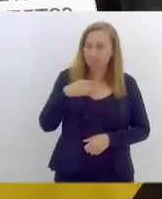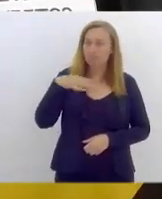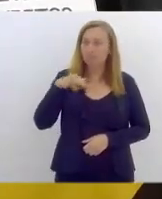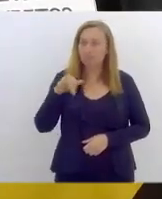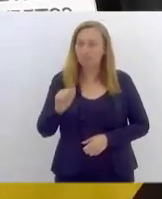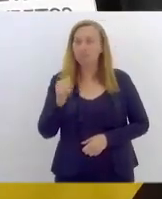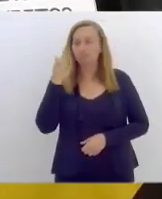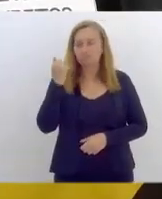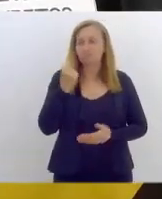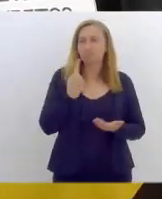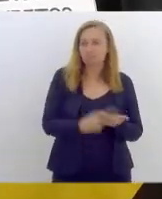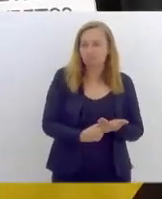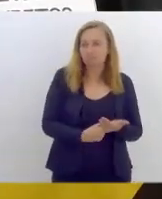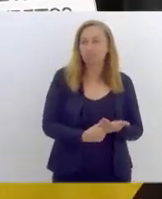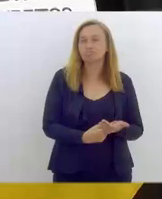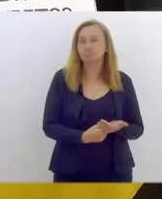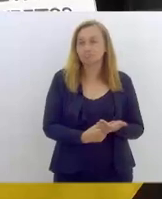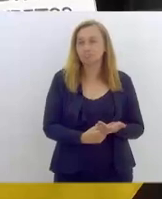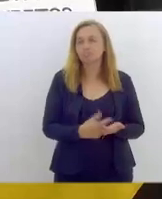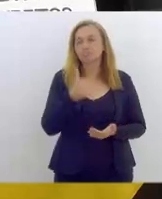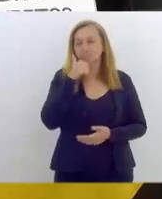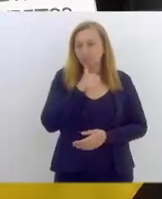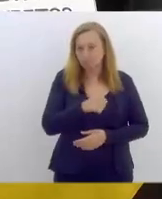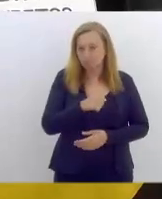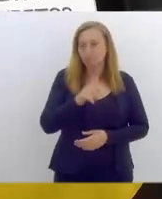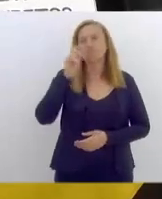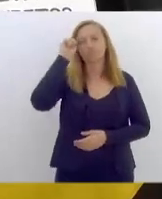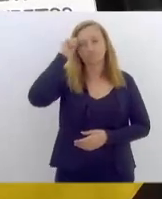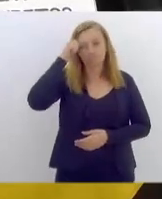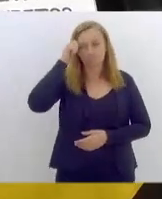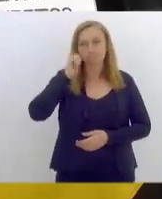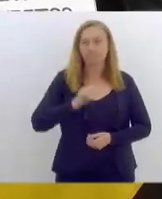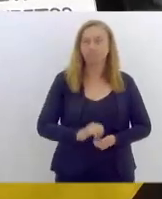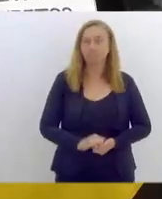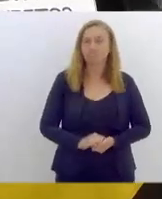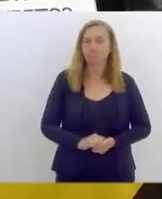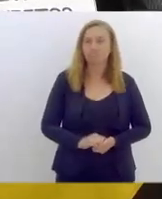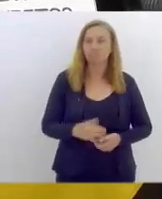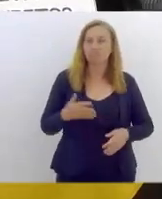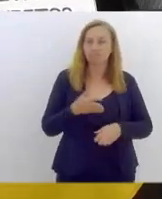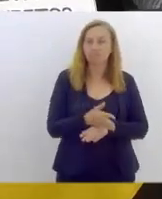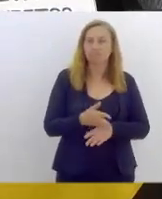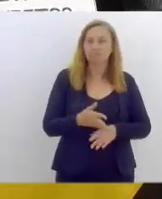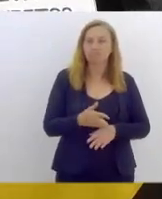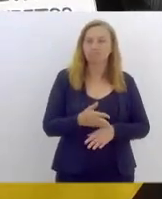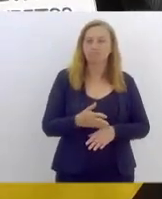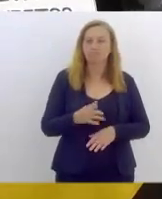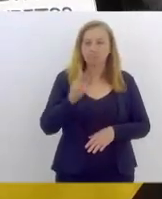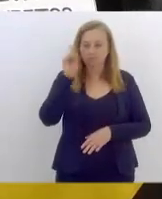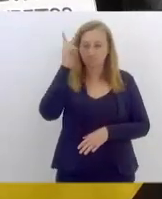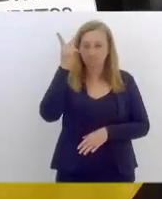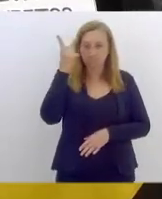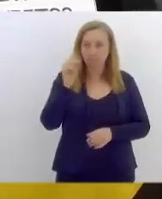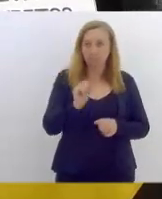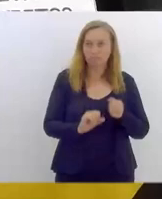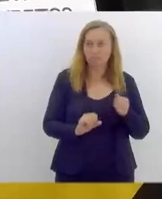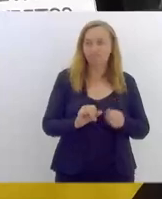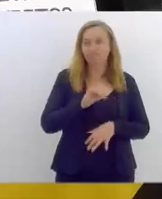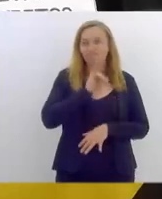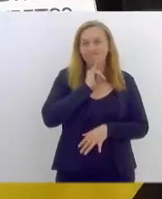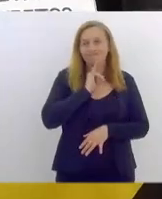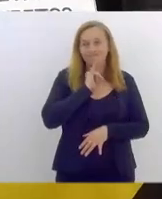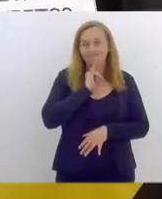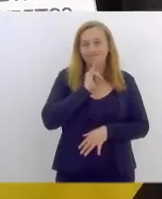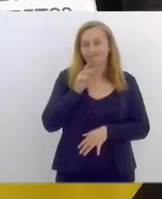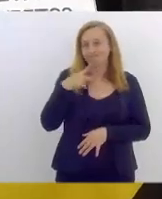tinha compromisso no ativismo dela como uma mulher negra, que chega para fazer história. Né? Infelizmente, a gente estava